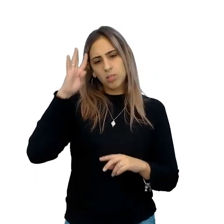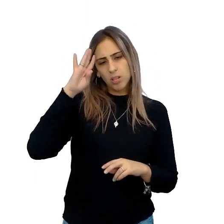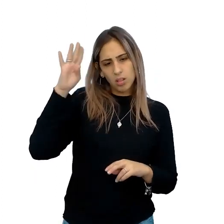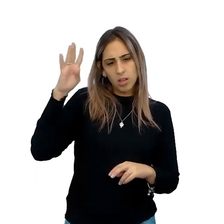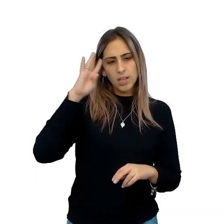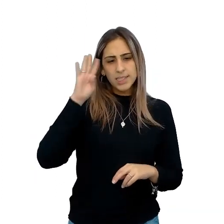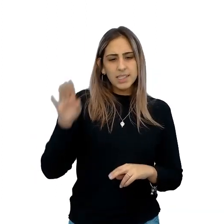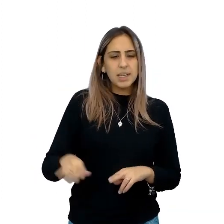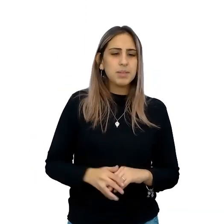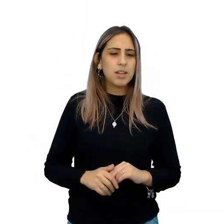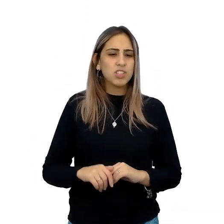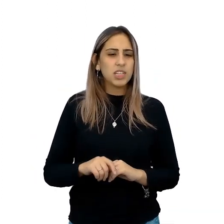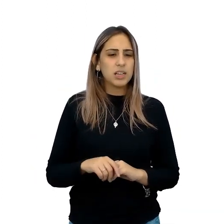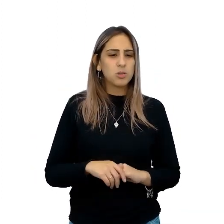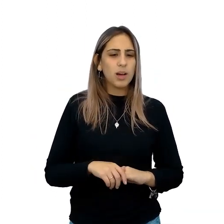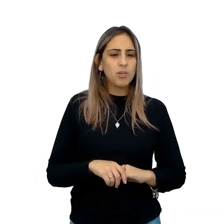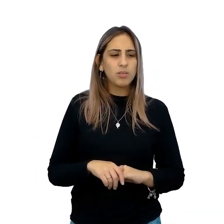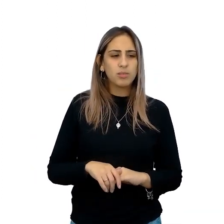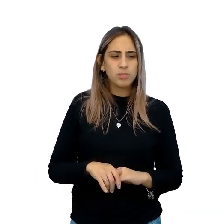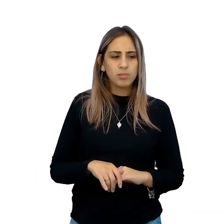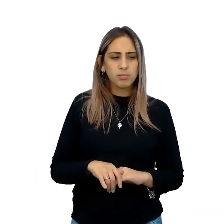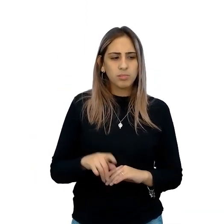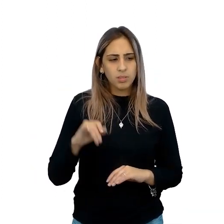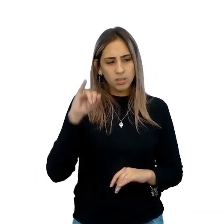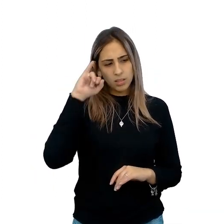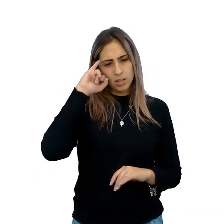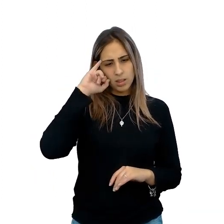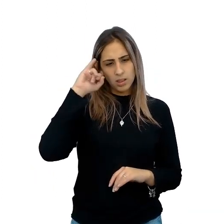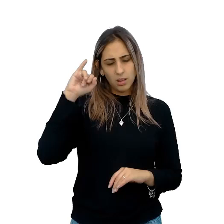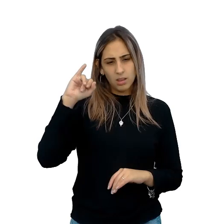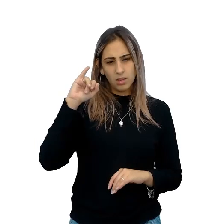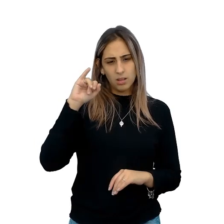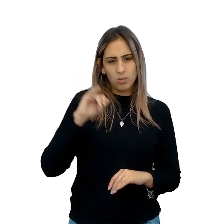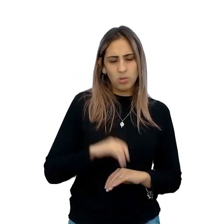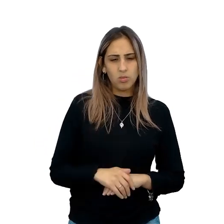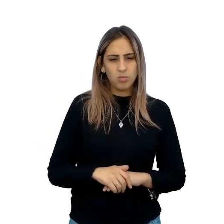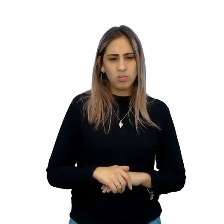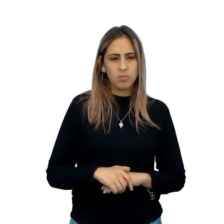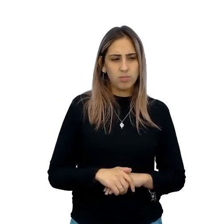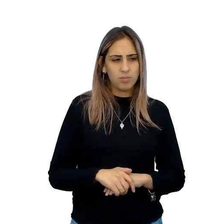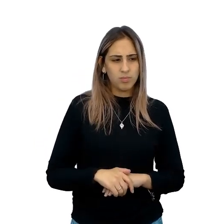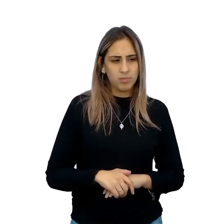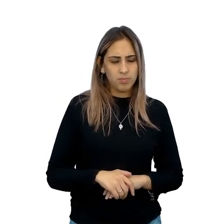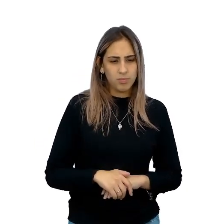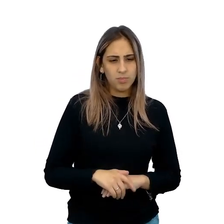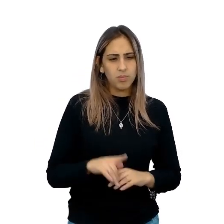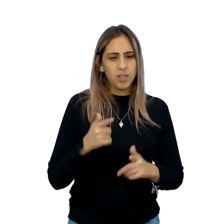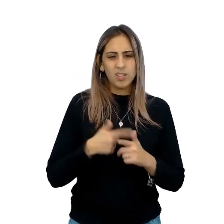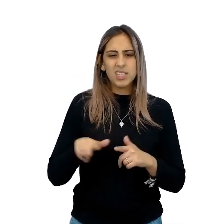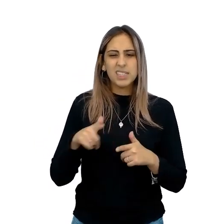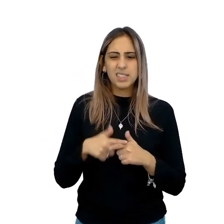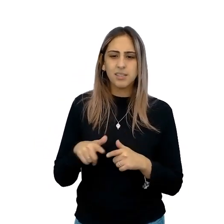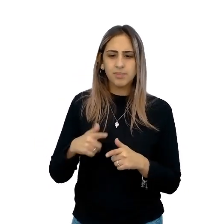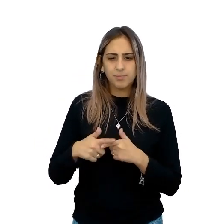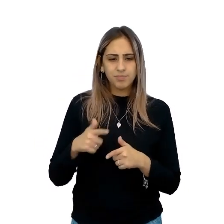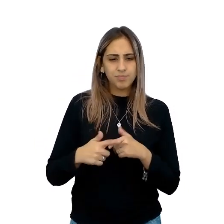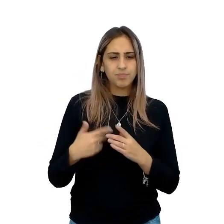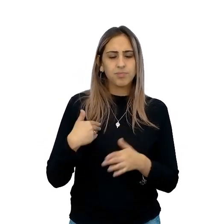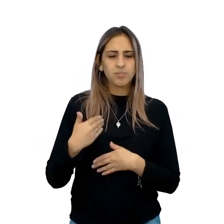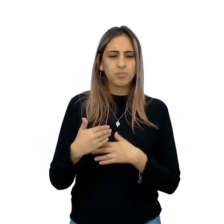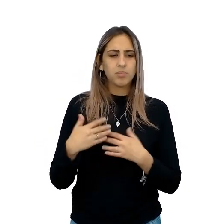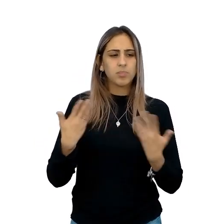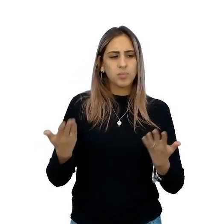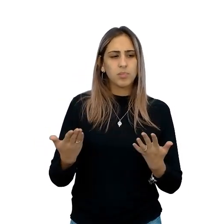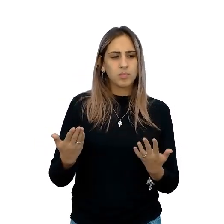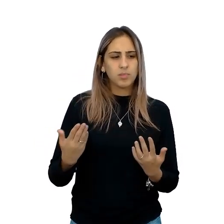intelectuais que propiciem a investigação, é claro, né? E o quê? A resolução de problemas, certo?